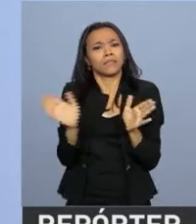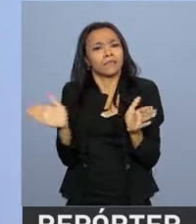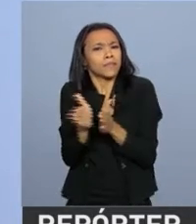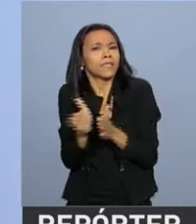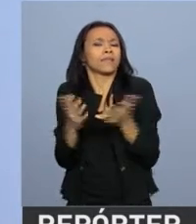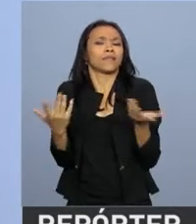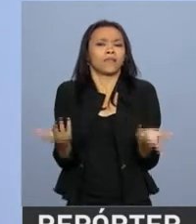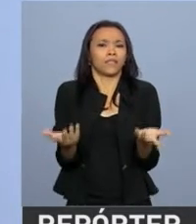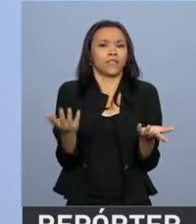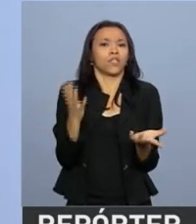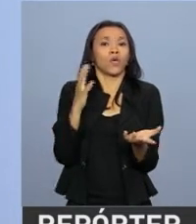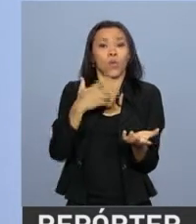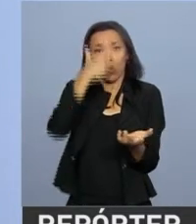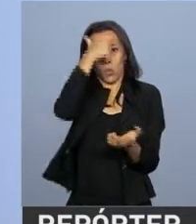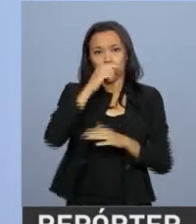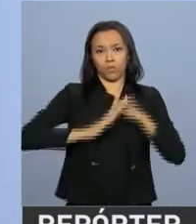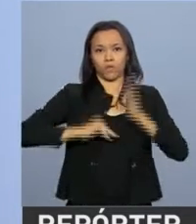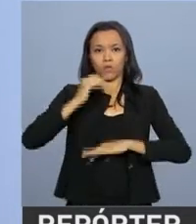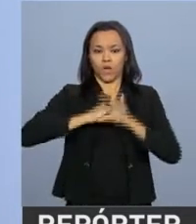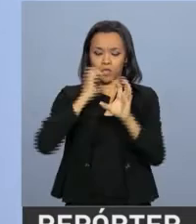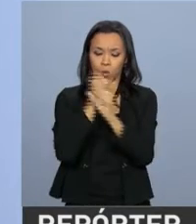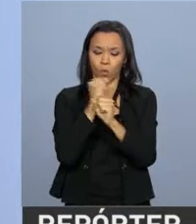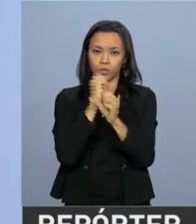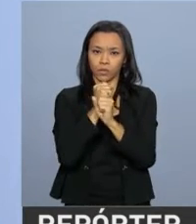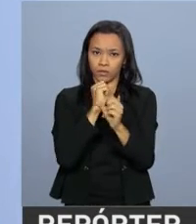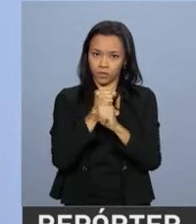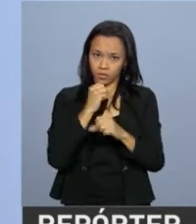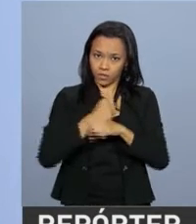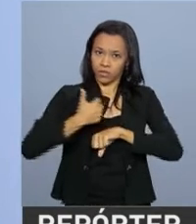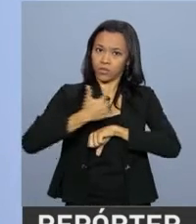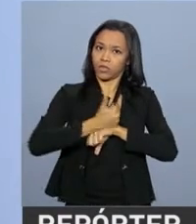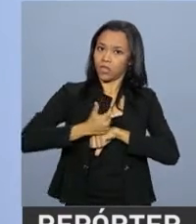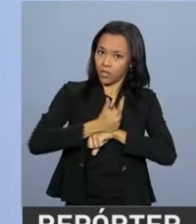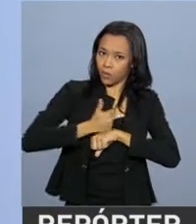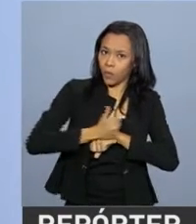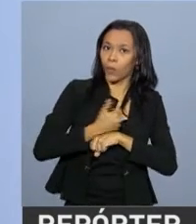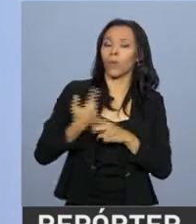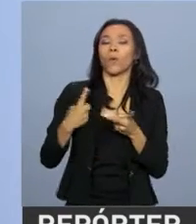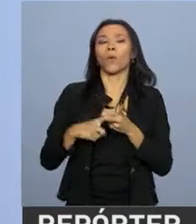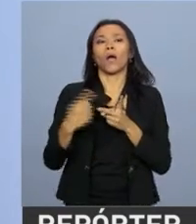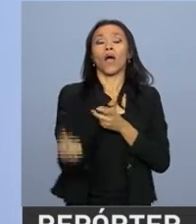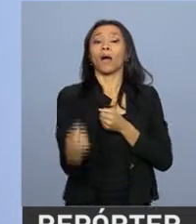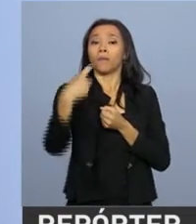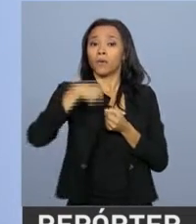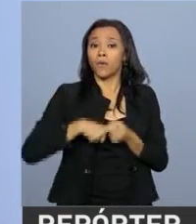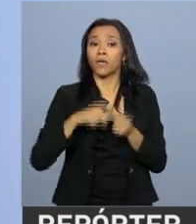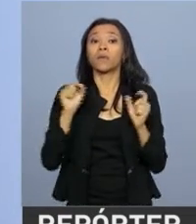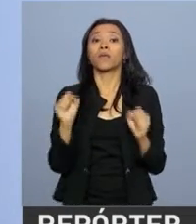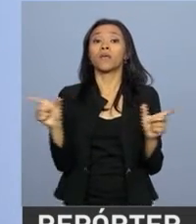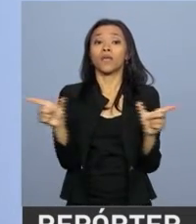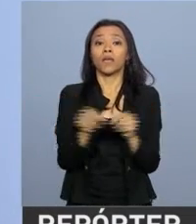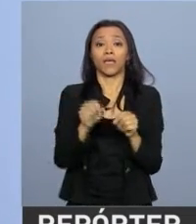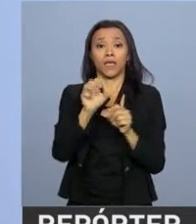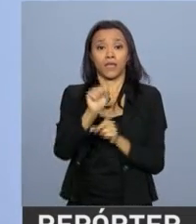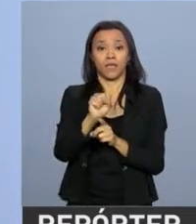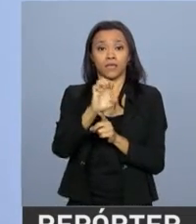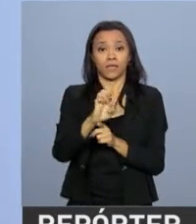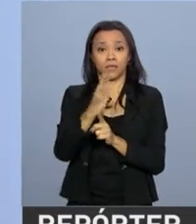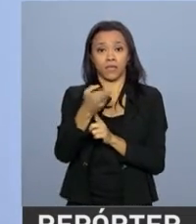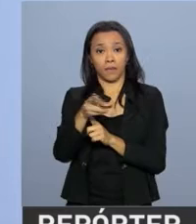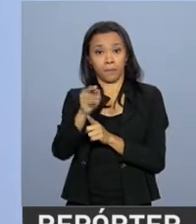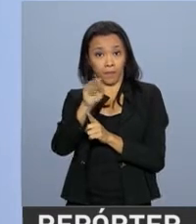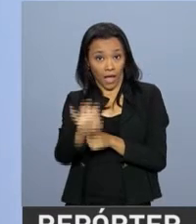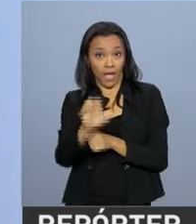seus contadores, com o apoio do Sebrae, para elas até 31 de dezembro deste ano correrem